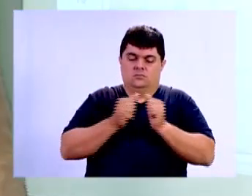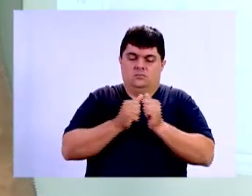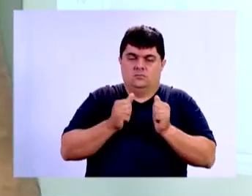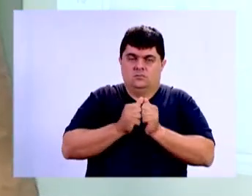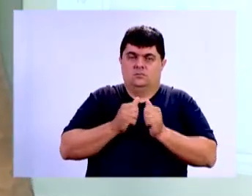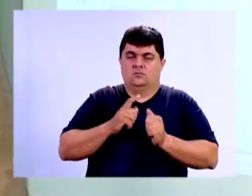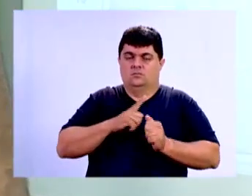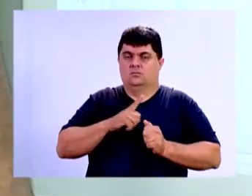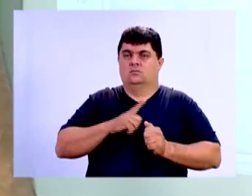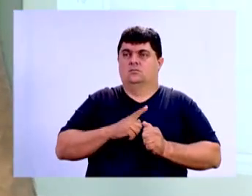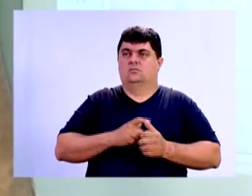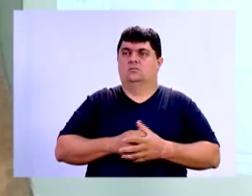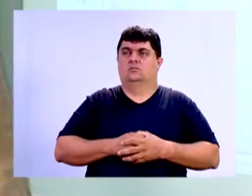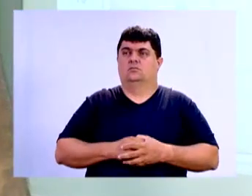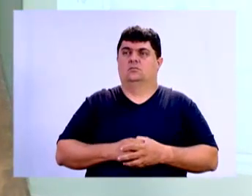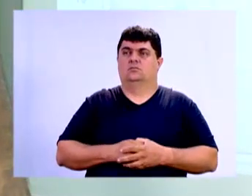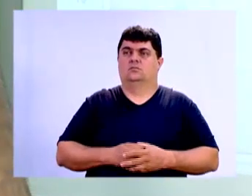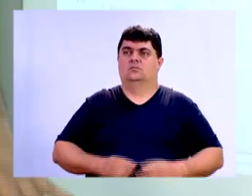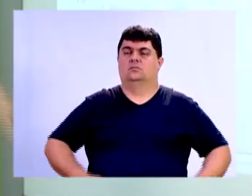essas,